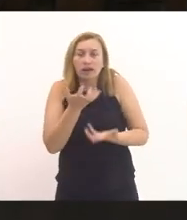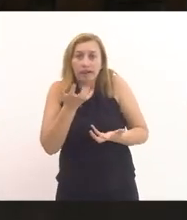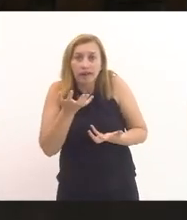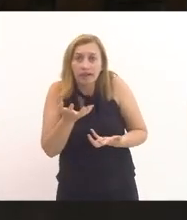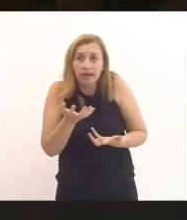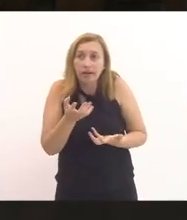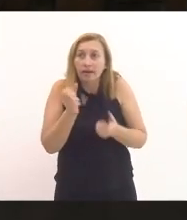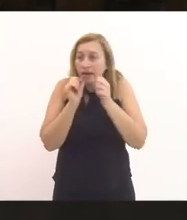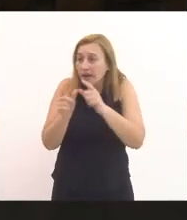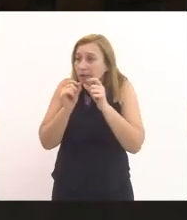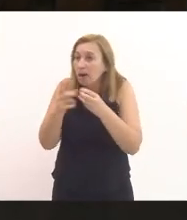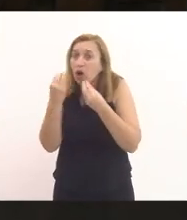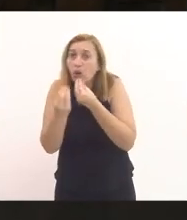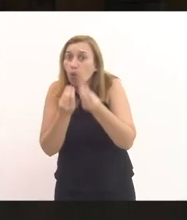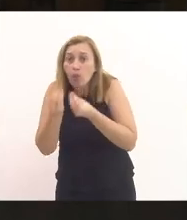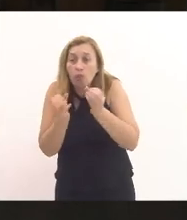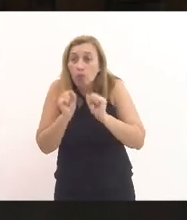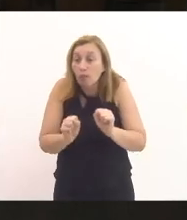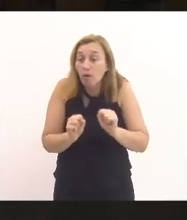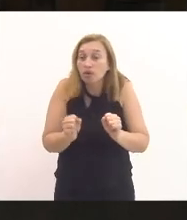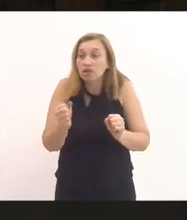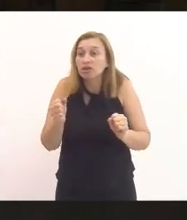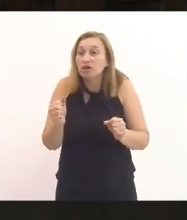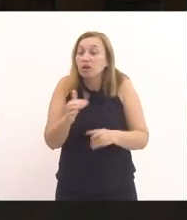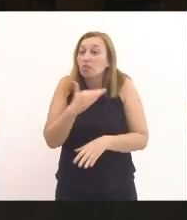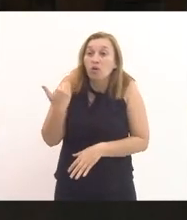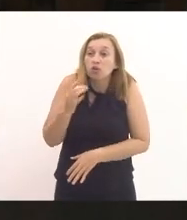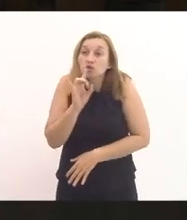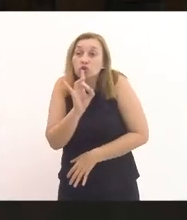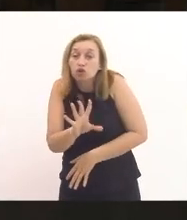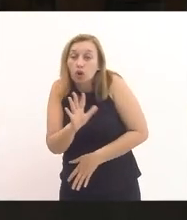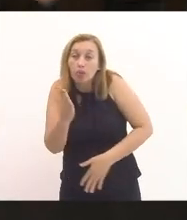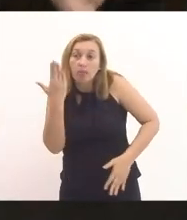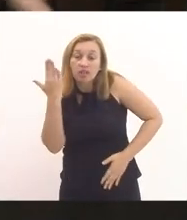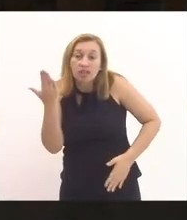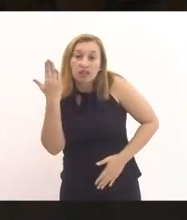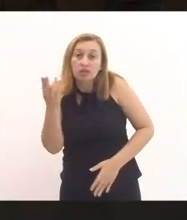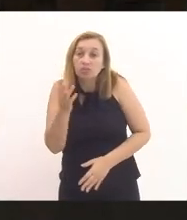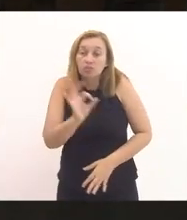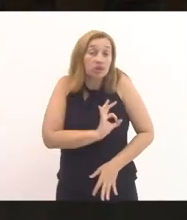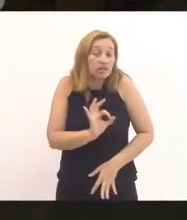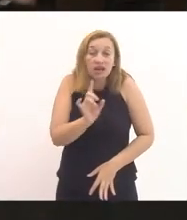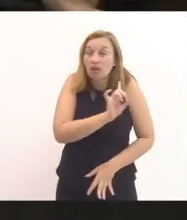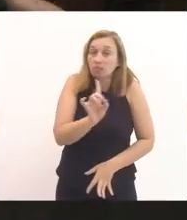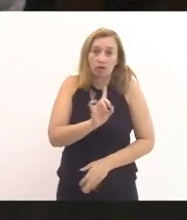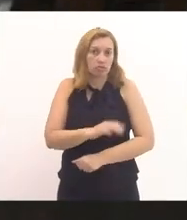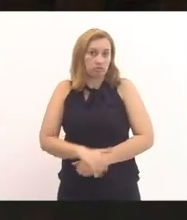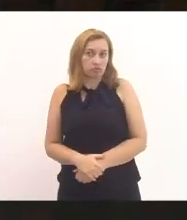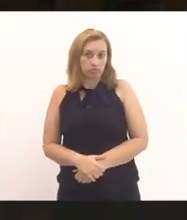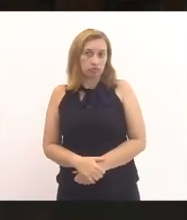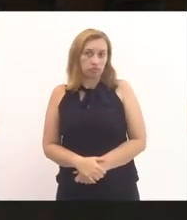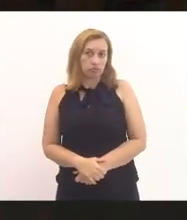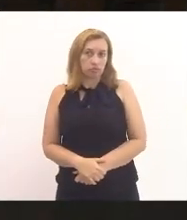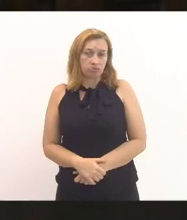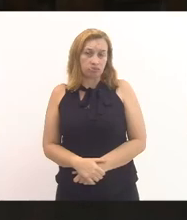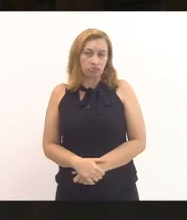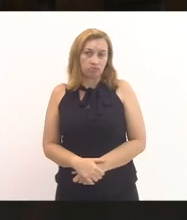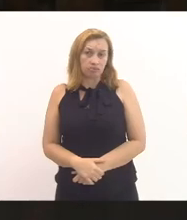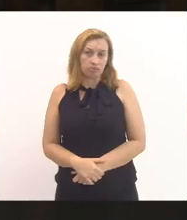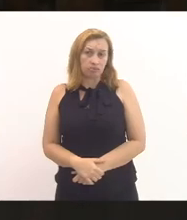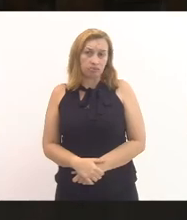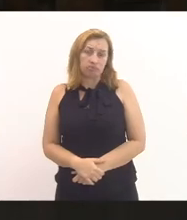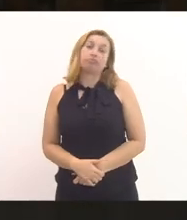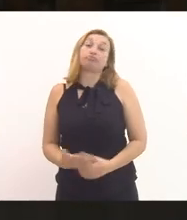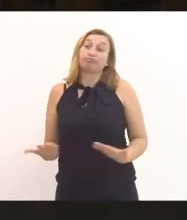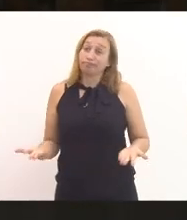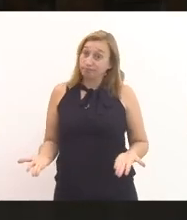questionar Como pode que troca de tiros com essa que só morreu criminoso criminosos e nenhum policial morreu